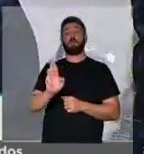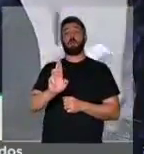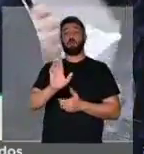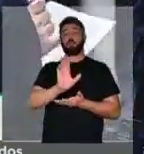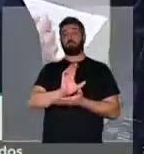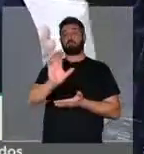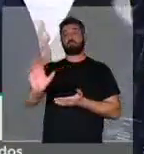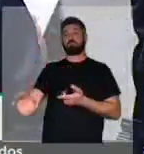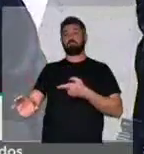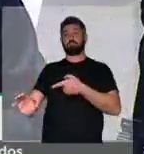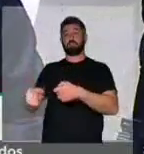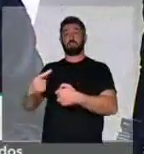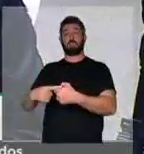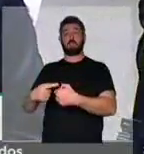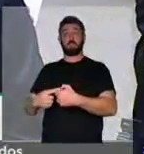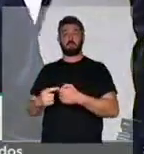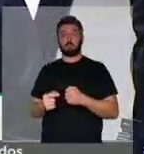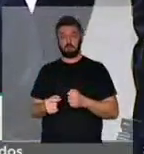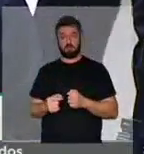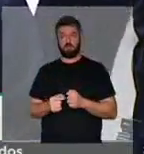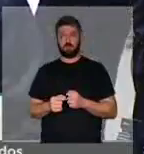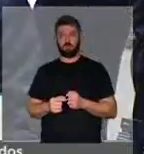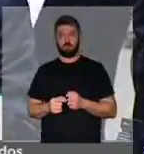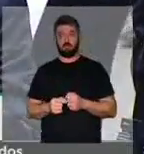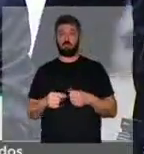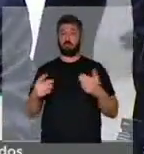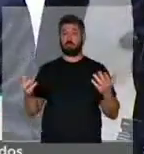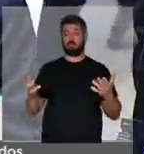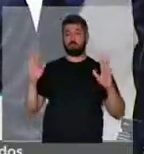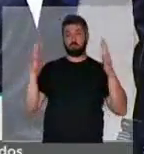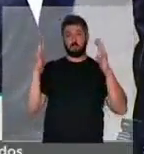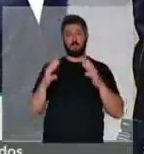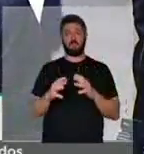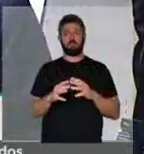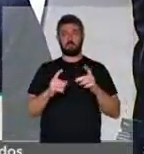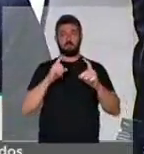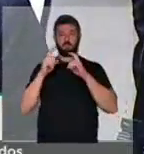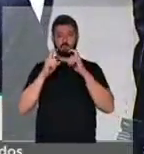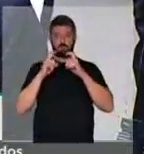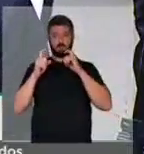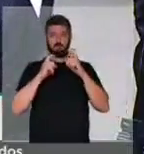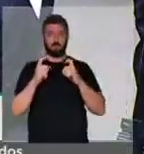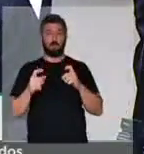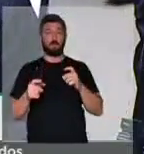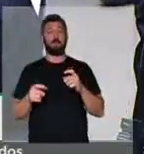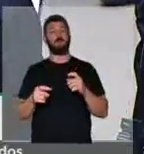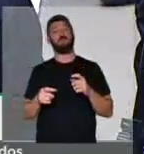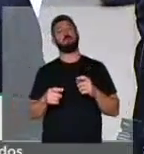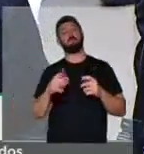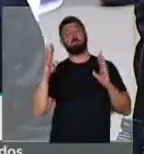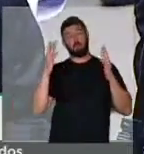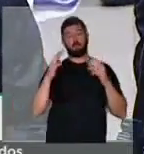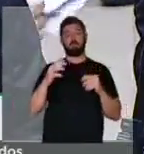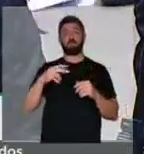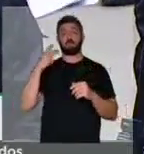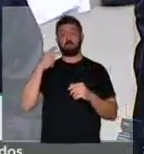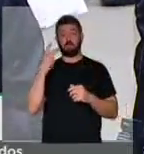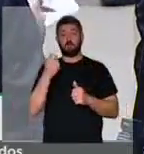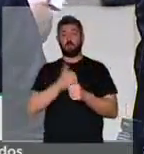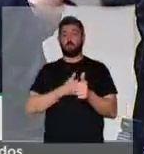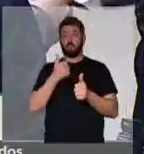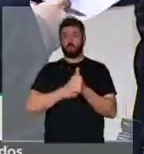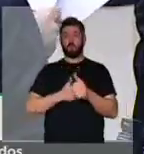R$ 470 mil para o município de Santa Maria do Oeste. Então, parabéns à administração municipal, parabéns aos vereadores que vêm